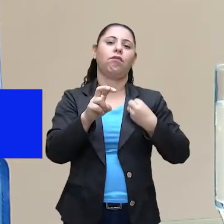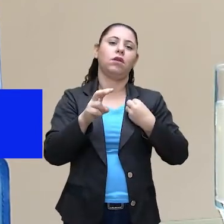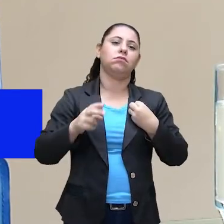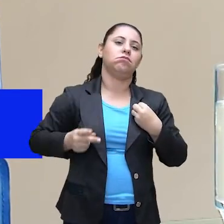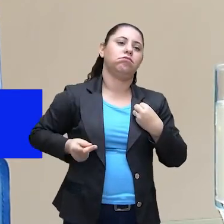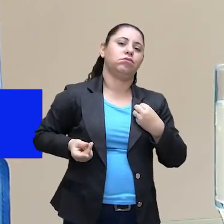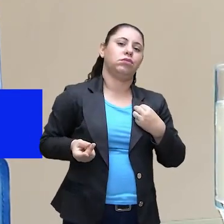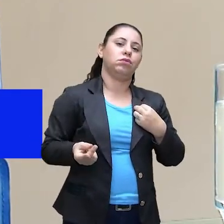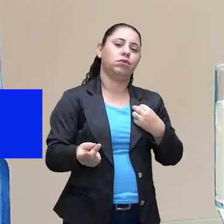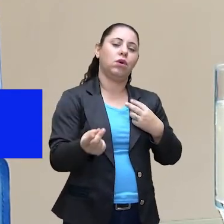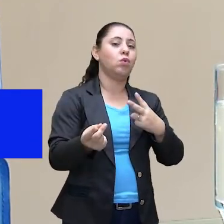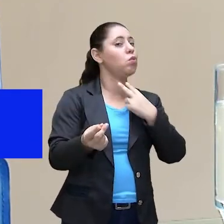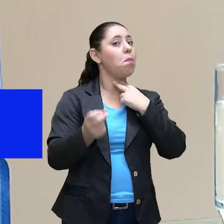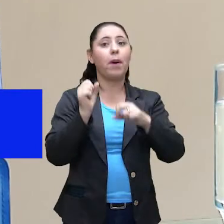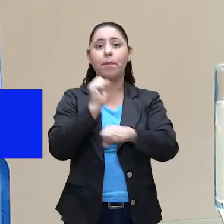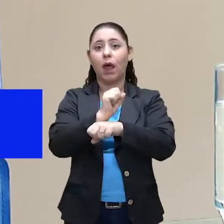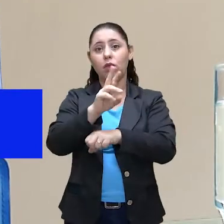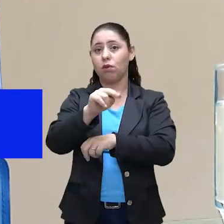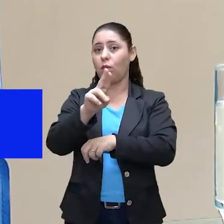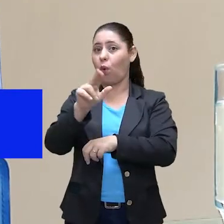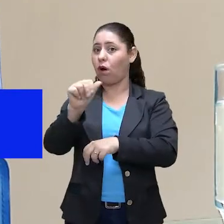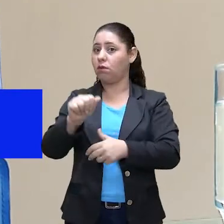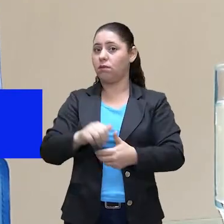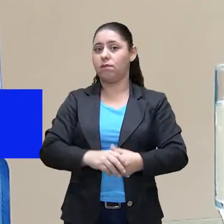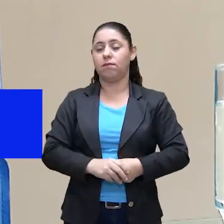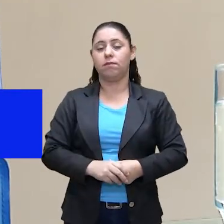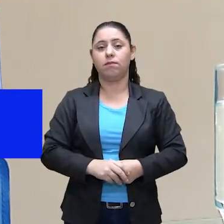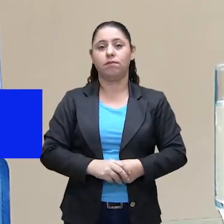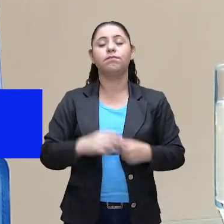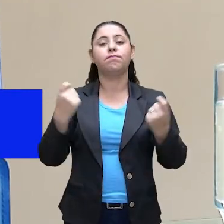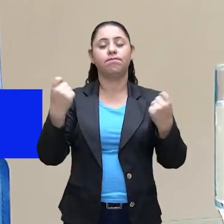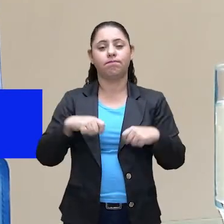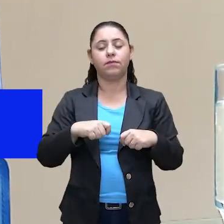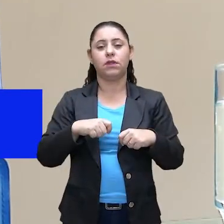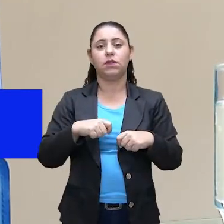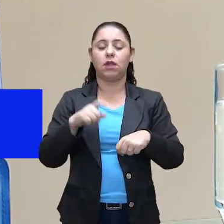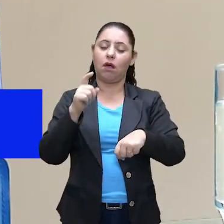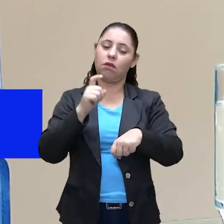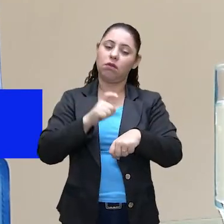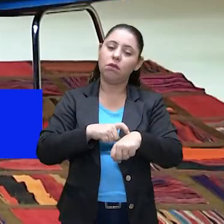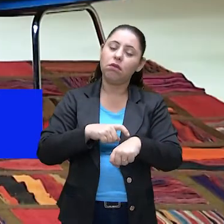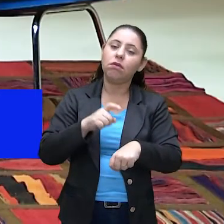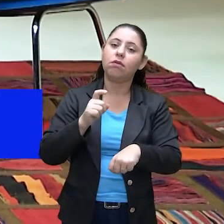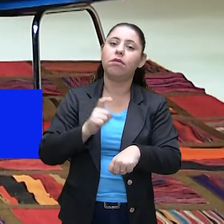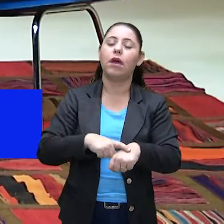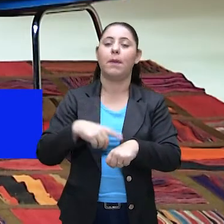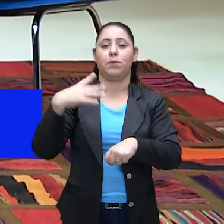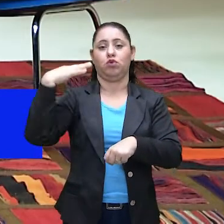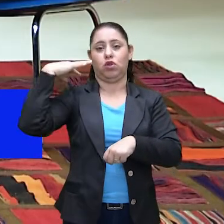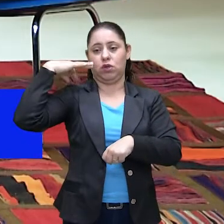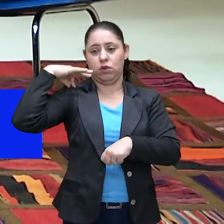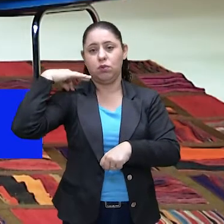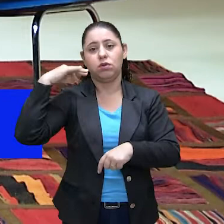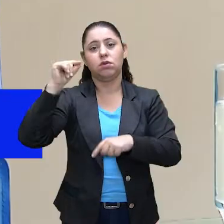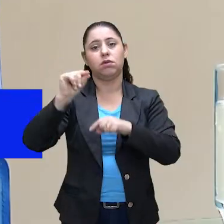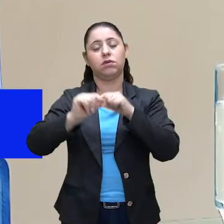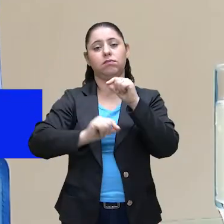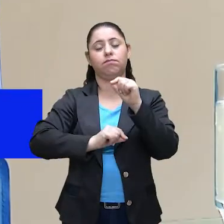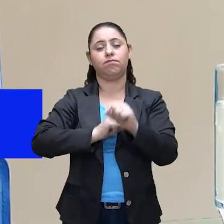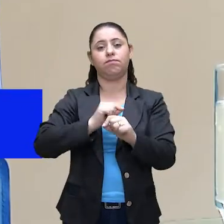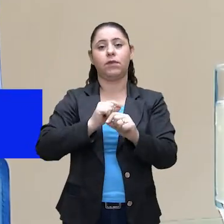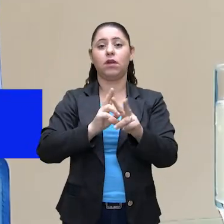uma vida inteira em que ele não pode parar, né? Envolve tempo,